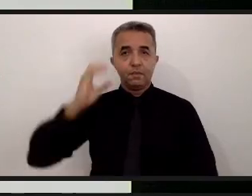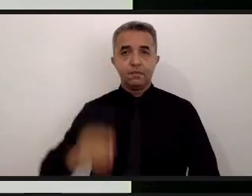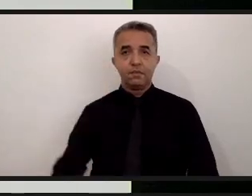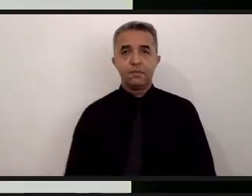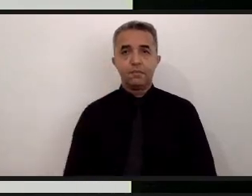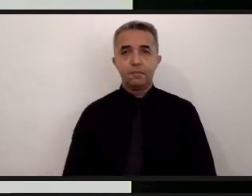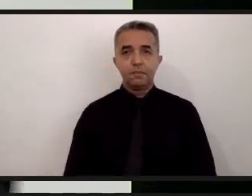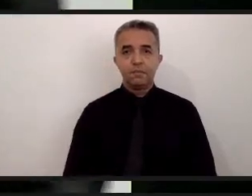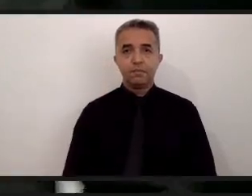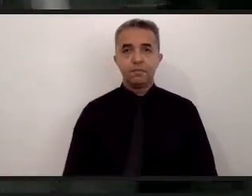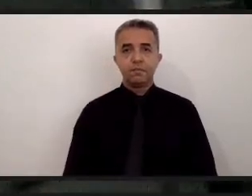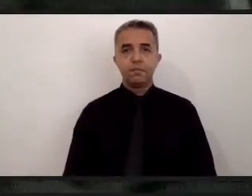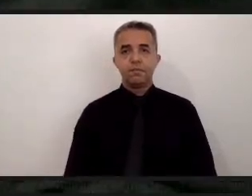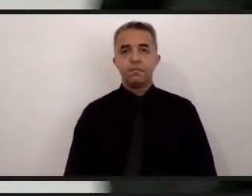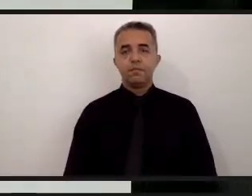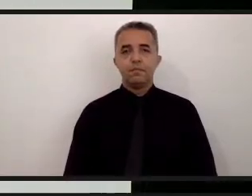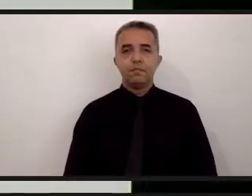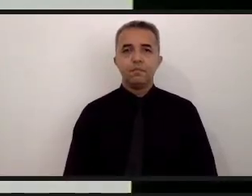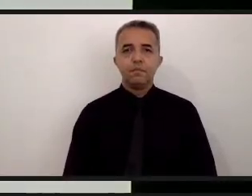Cuiabá.